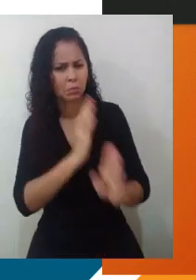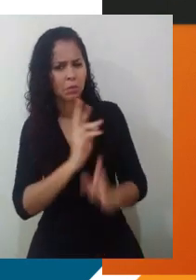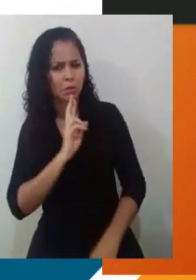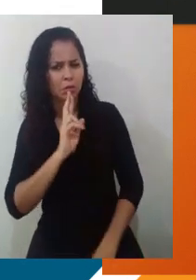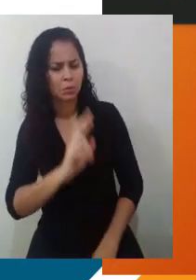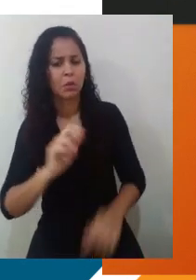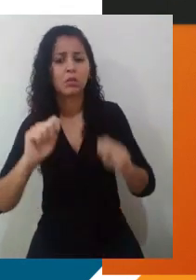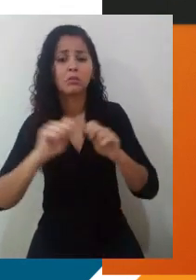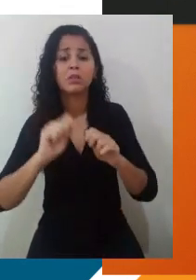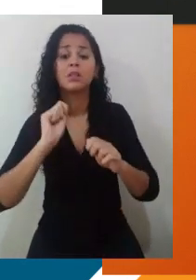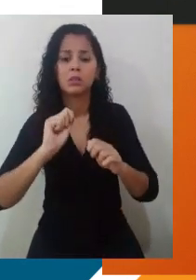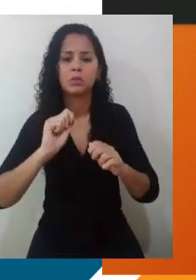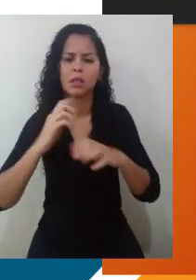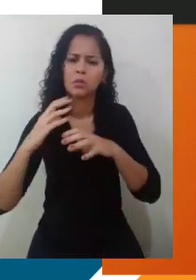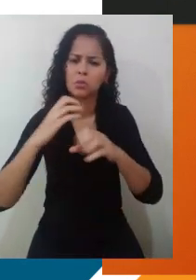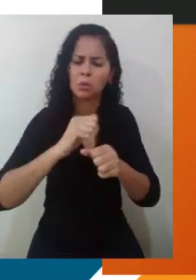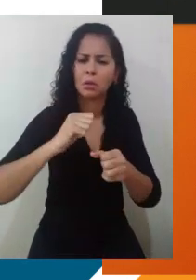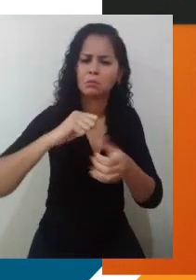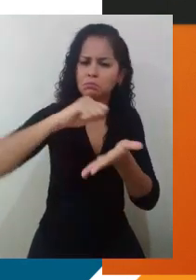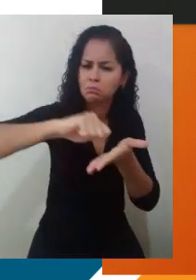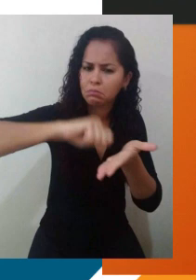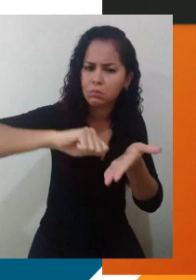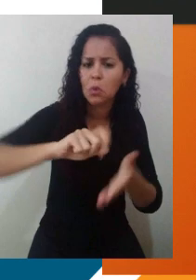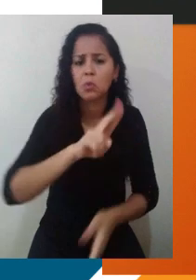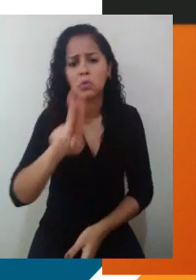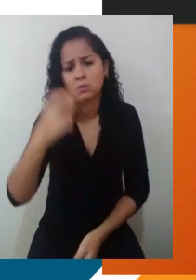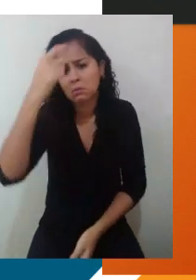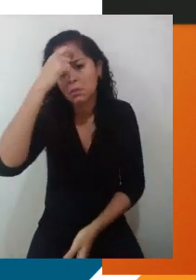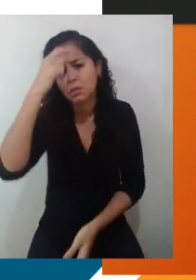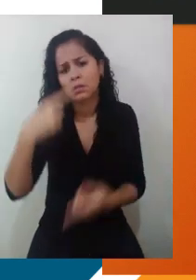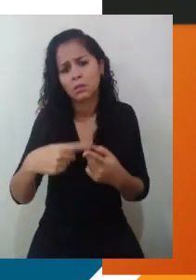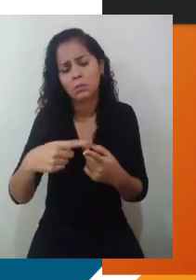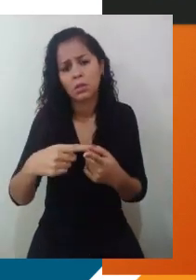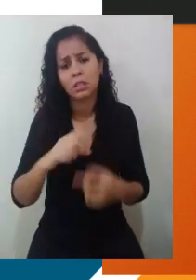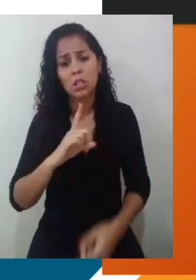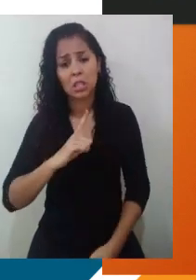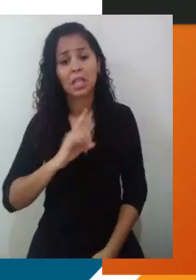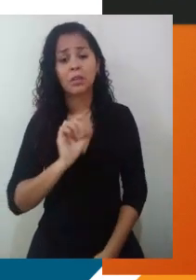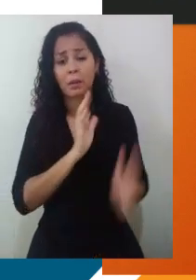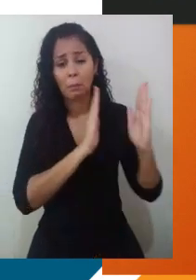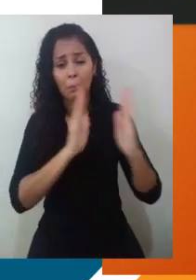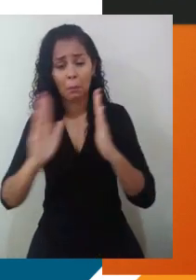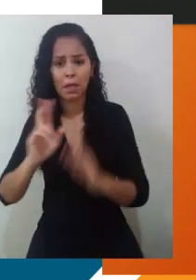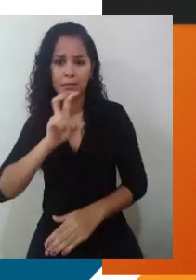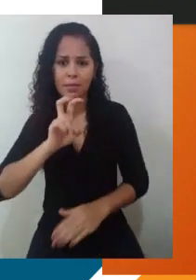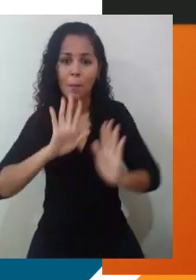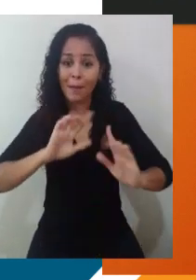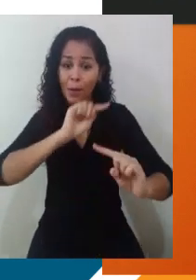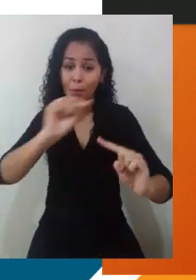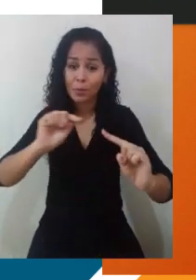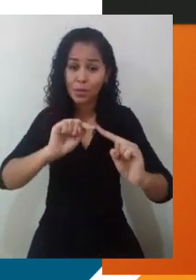encontrar o resultado dessa soma fazendo manualmente ou até de cabeça, porque essa soma é composta por apenas 5